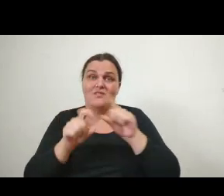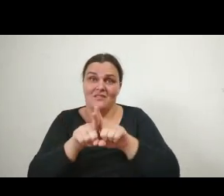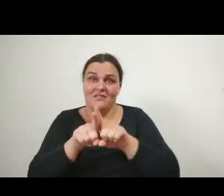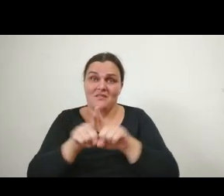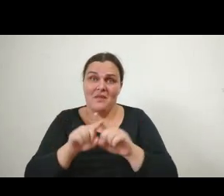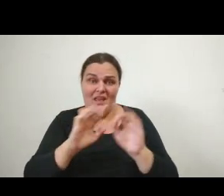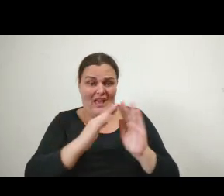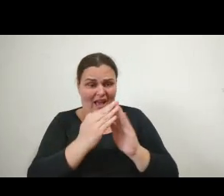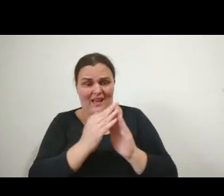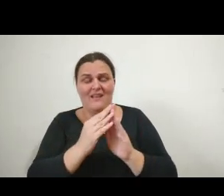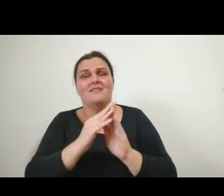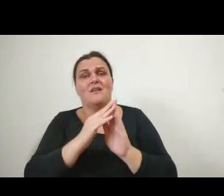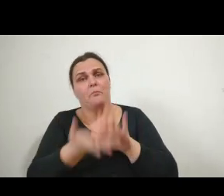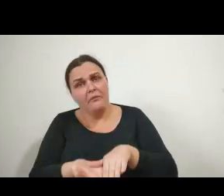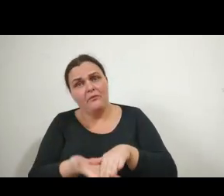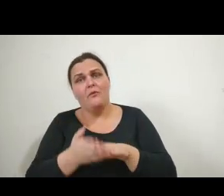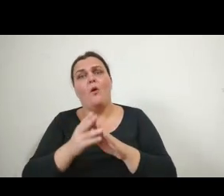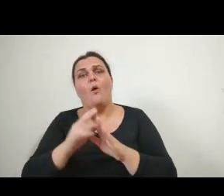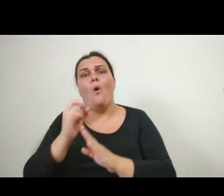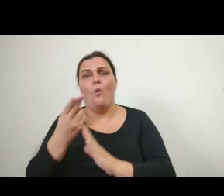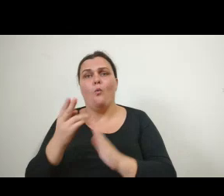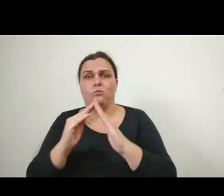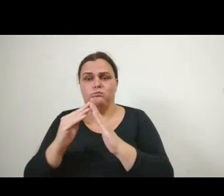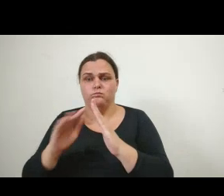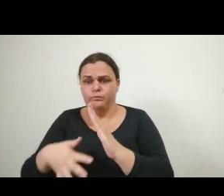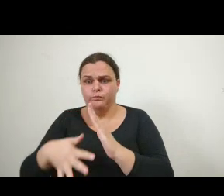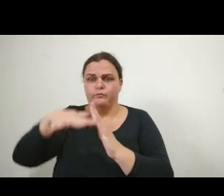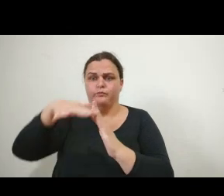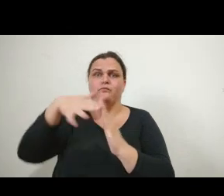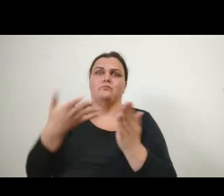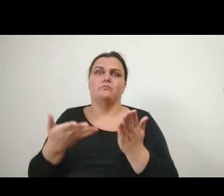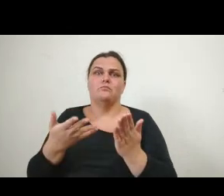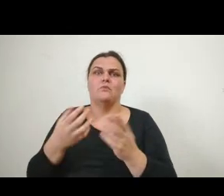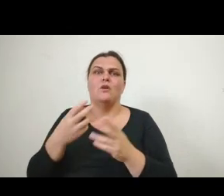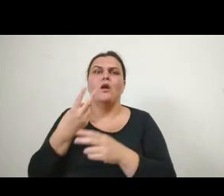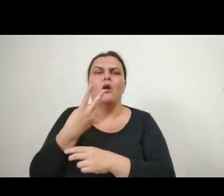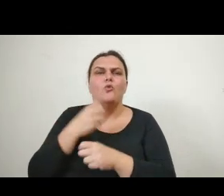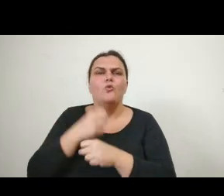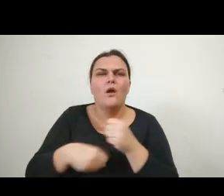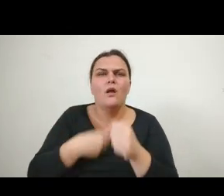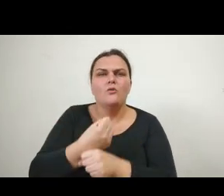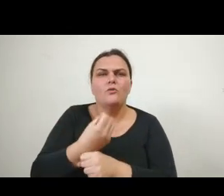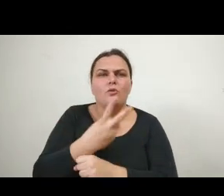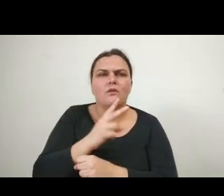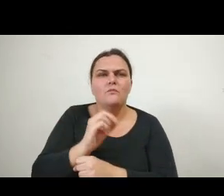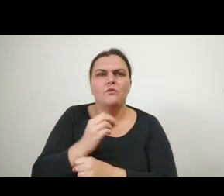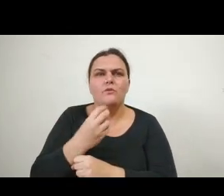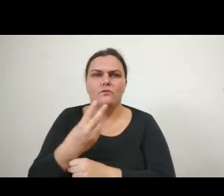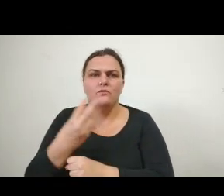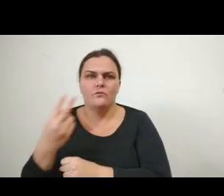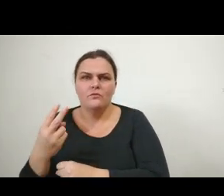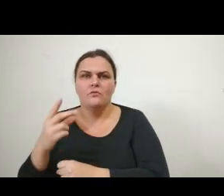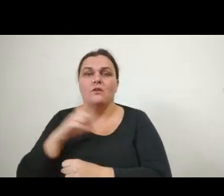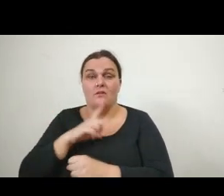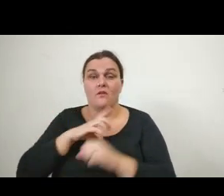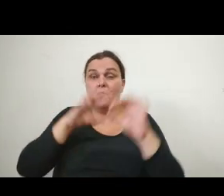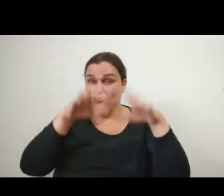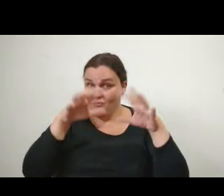2022 aconteceu, né, uma chuva muito intensa E teve, né, áreas inundadas,